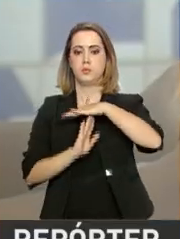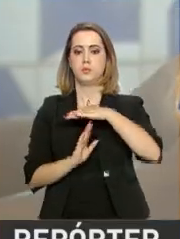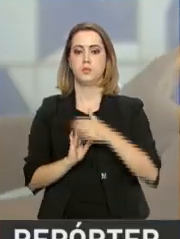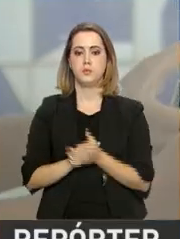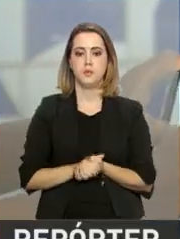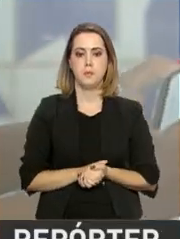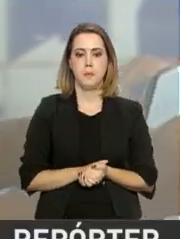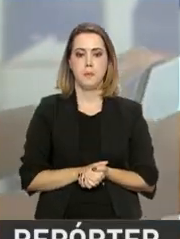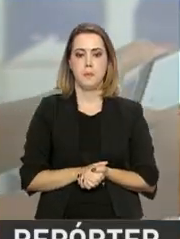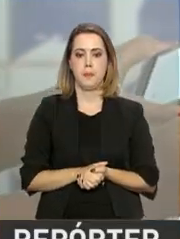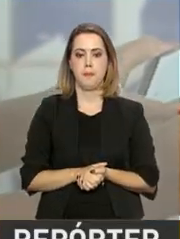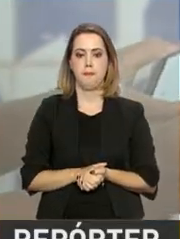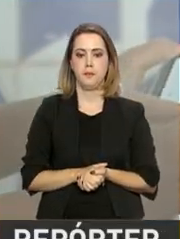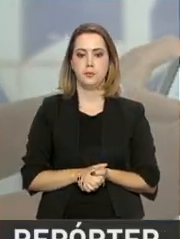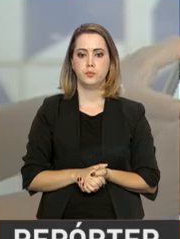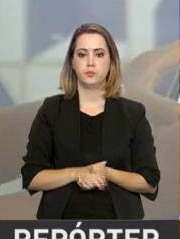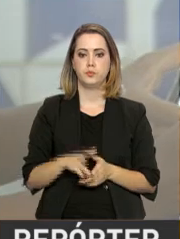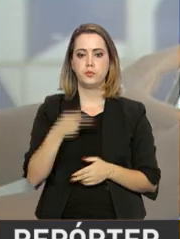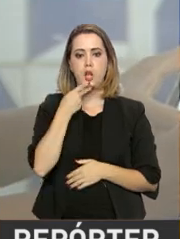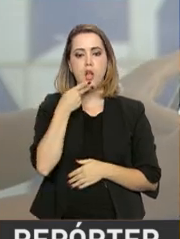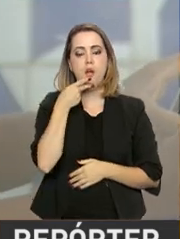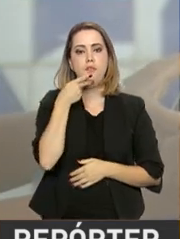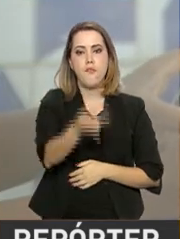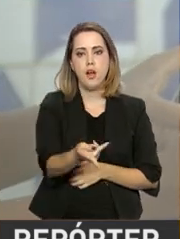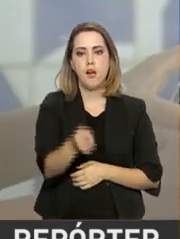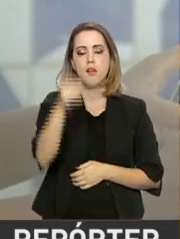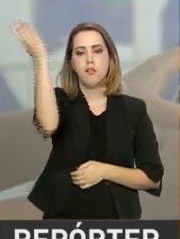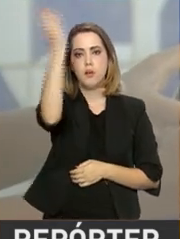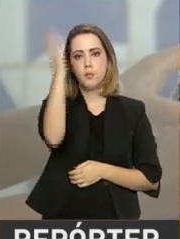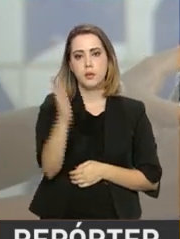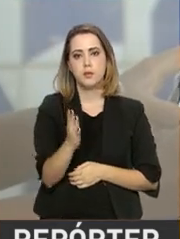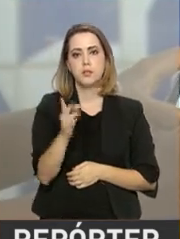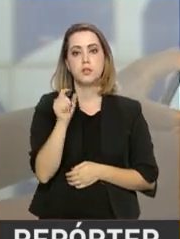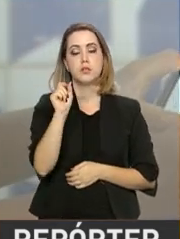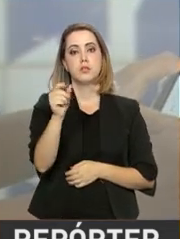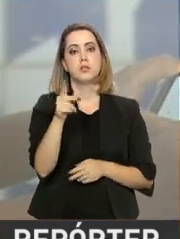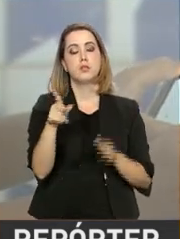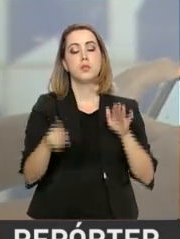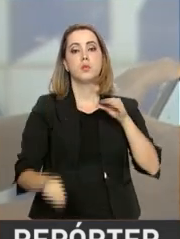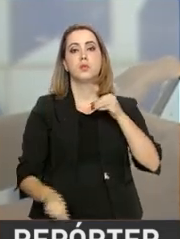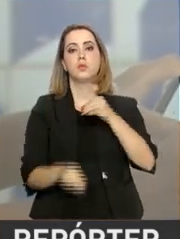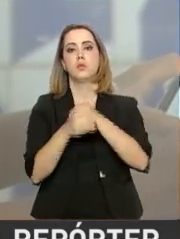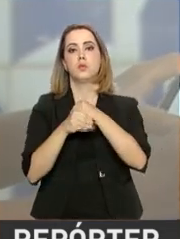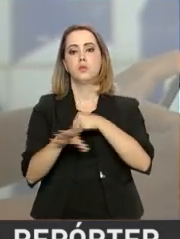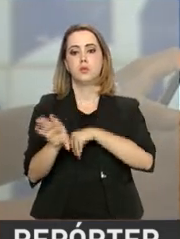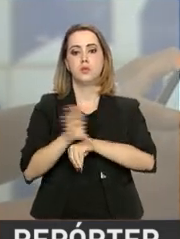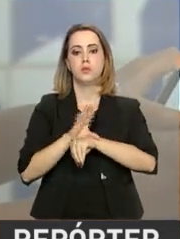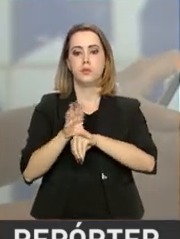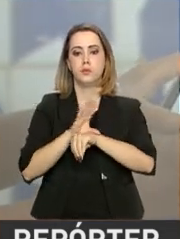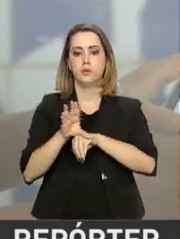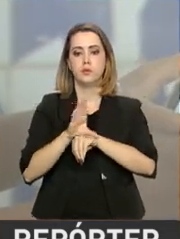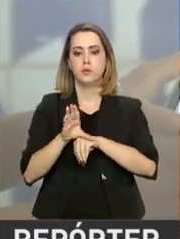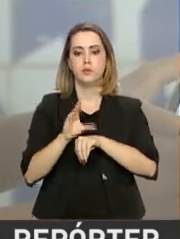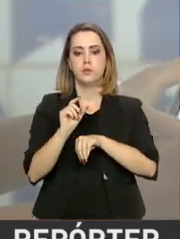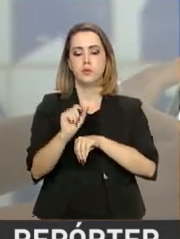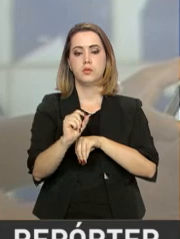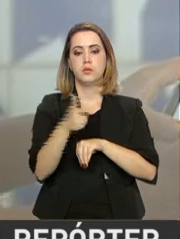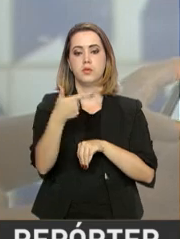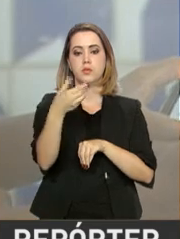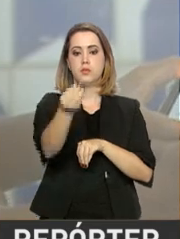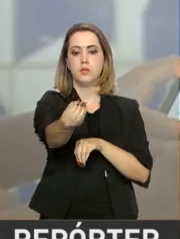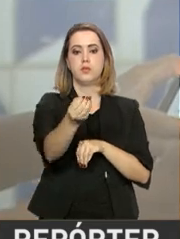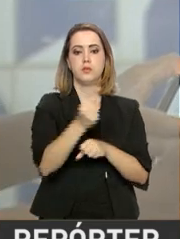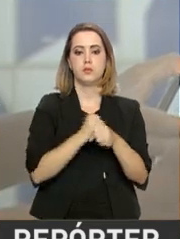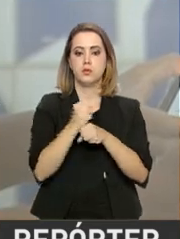medida Diga ao Brasil que a PEC é necessária que tem 20